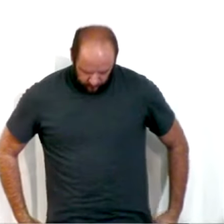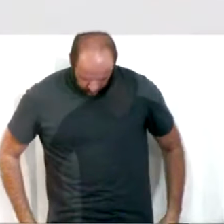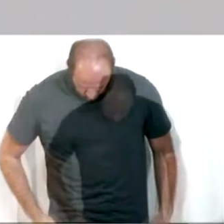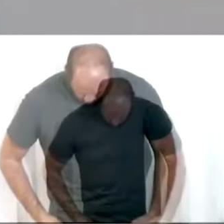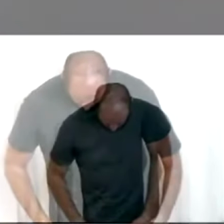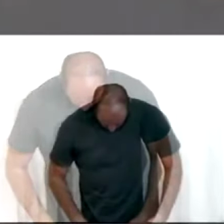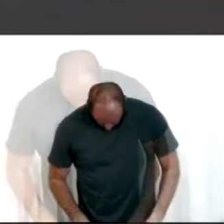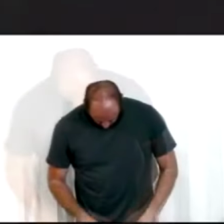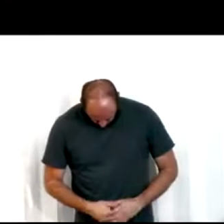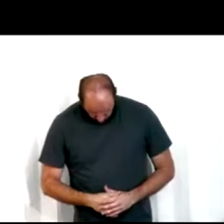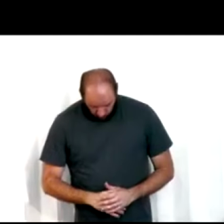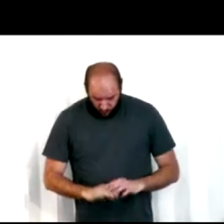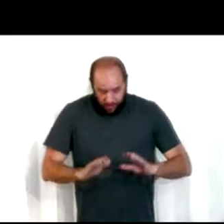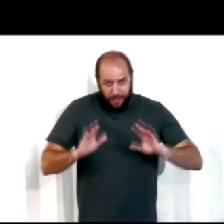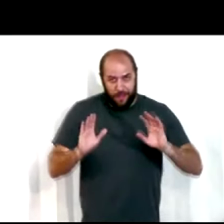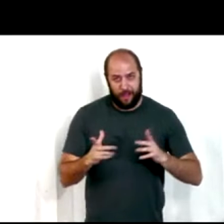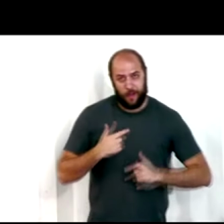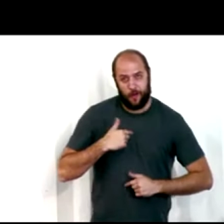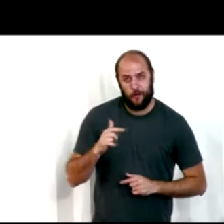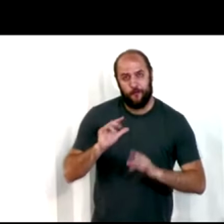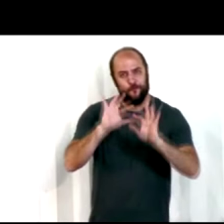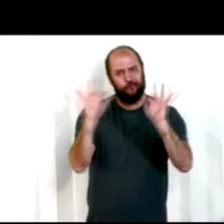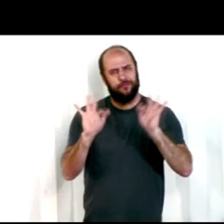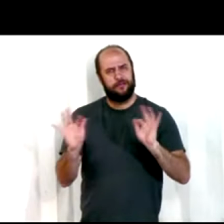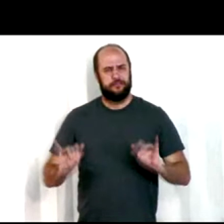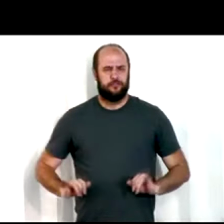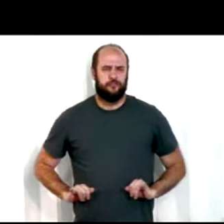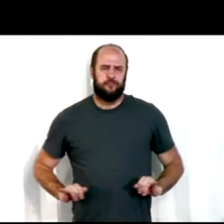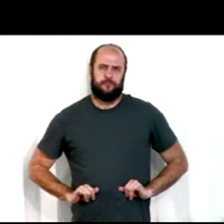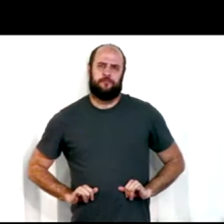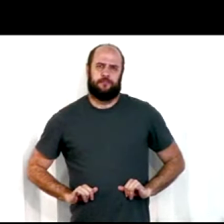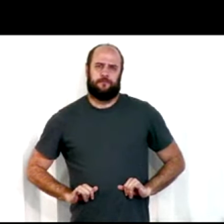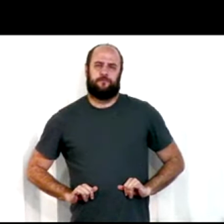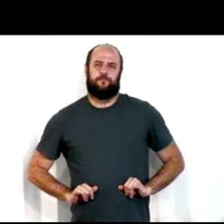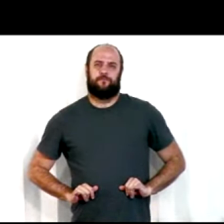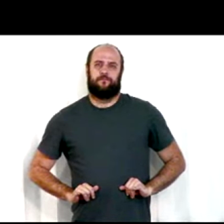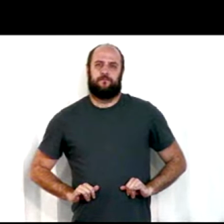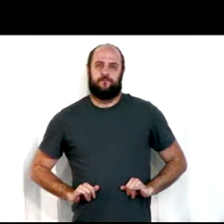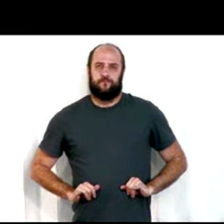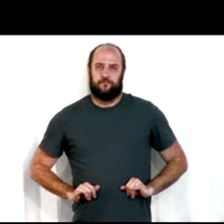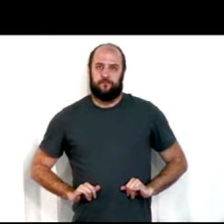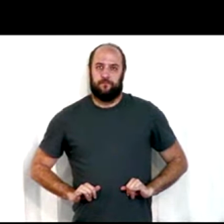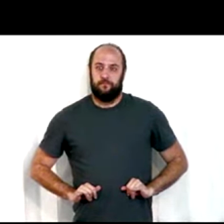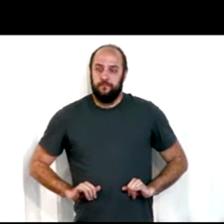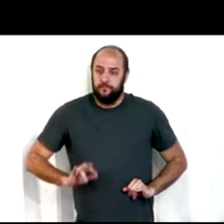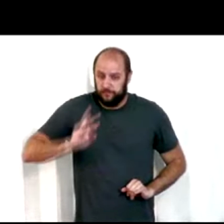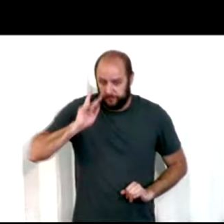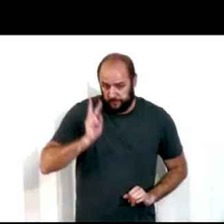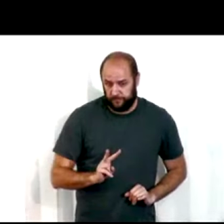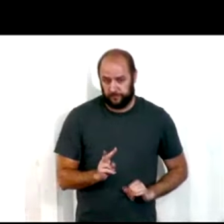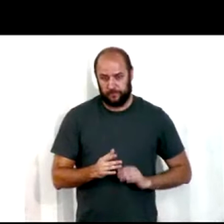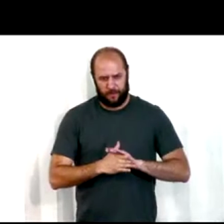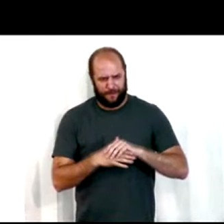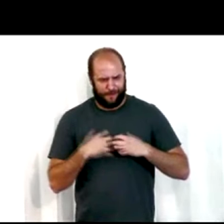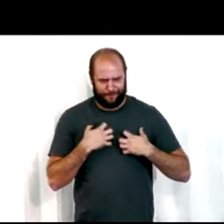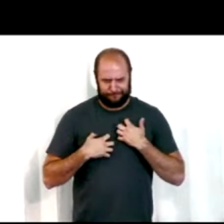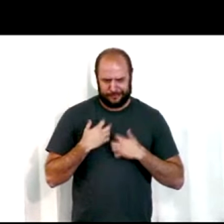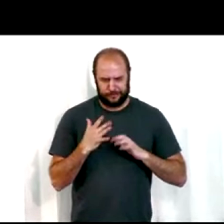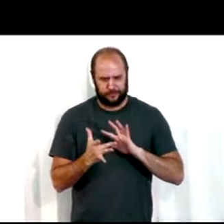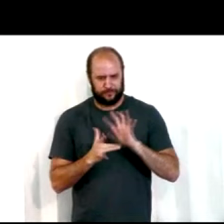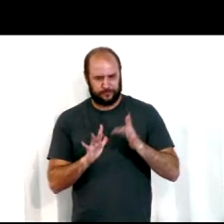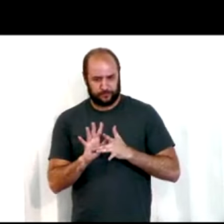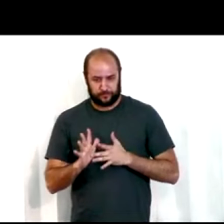Agora me regozijo nos meus sofrimentos por vós, e preencho o que resta das aflições de Cristo